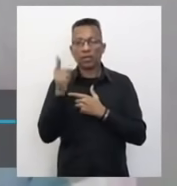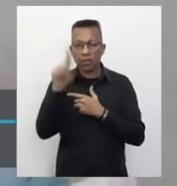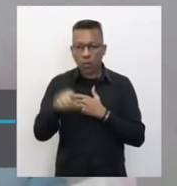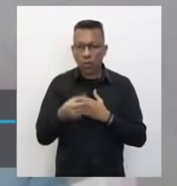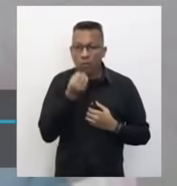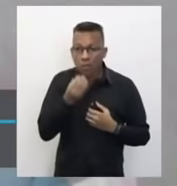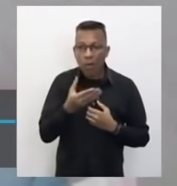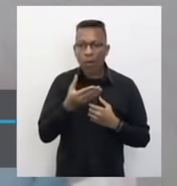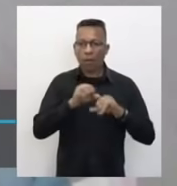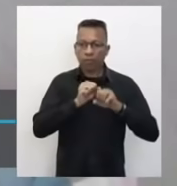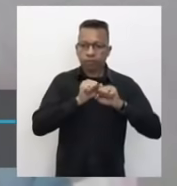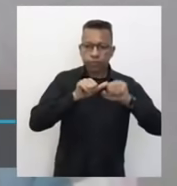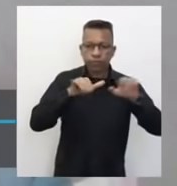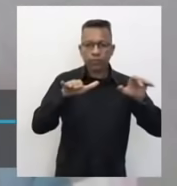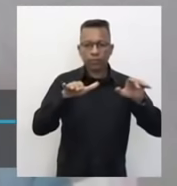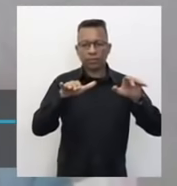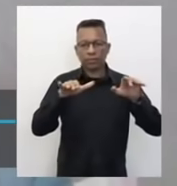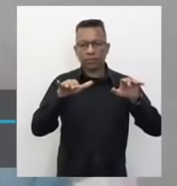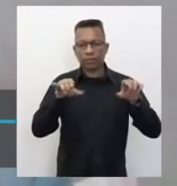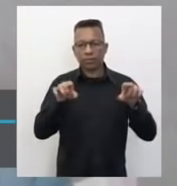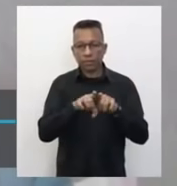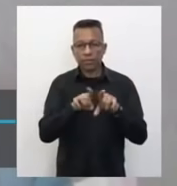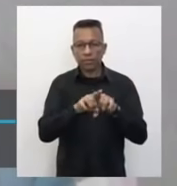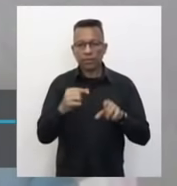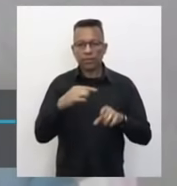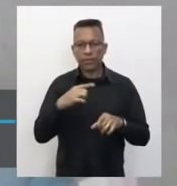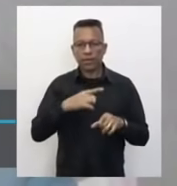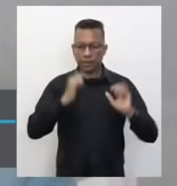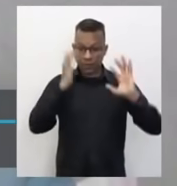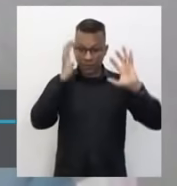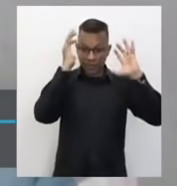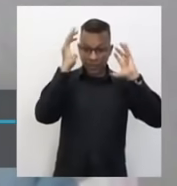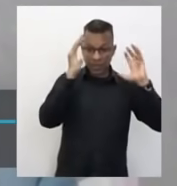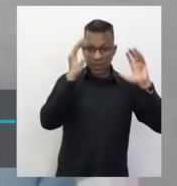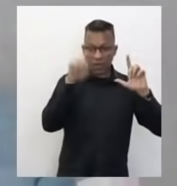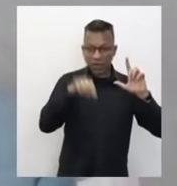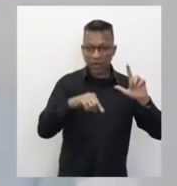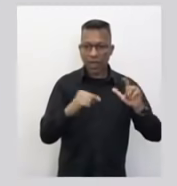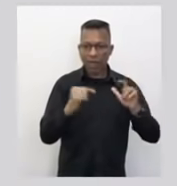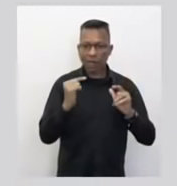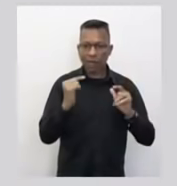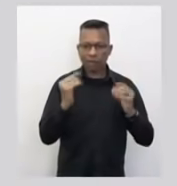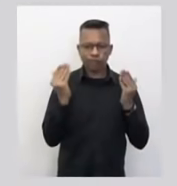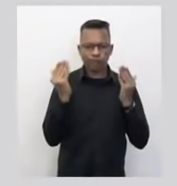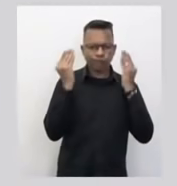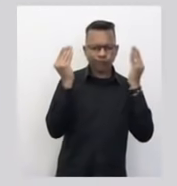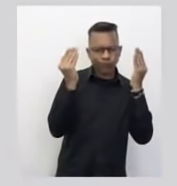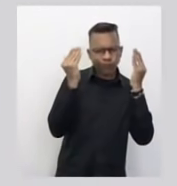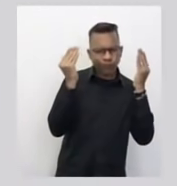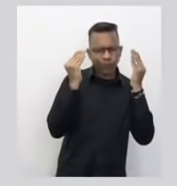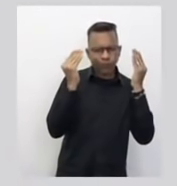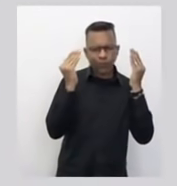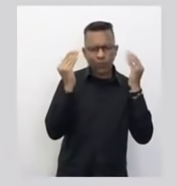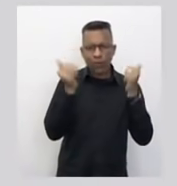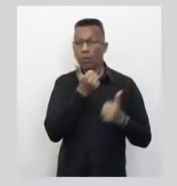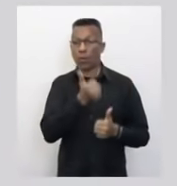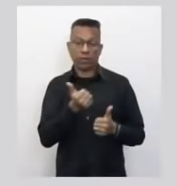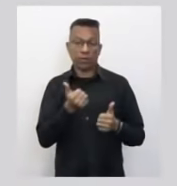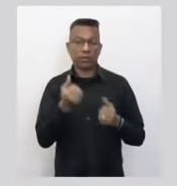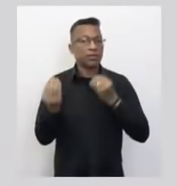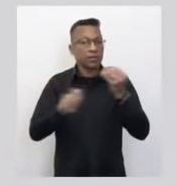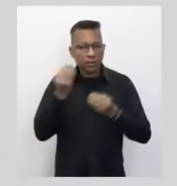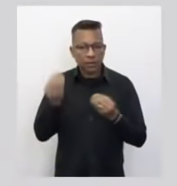compartilhada. E aí a gente tem aquela nossa reflexão, né, que é a dúvida saudável, né, como praticar a dúvida saudável. Vai